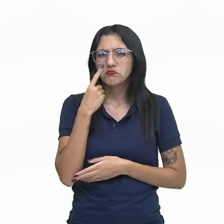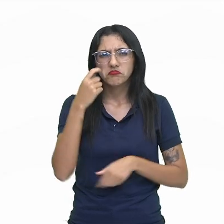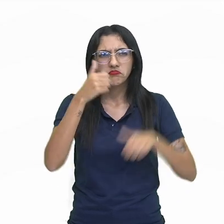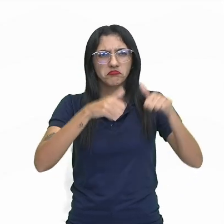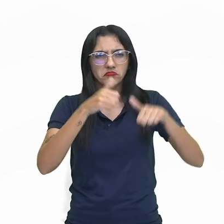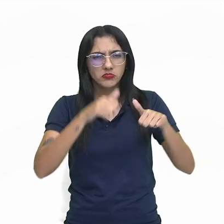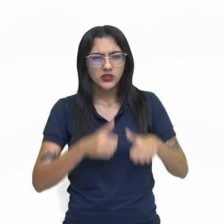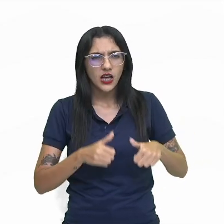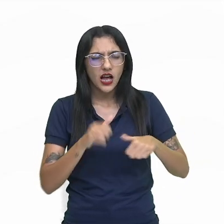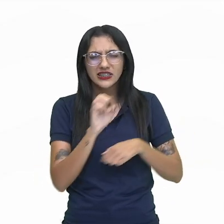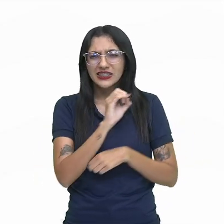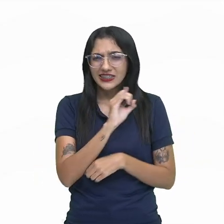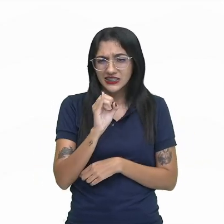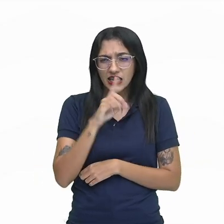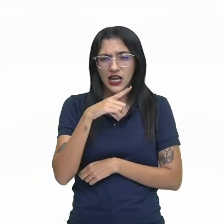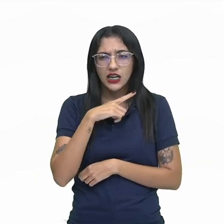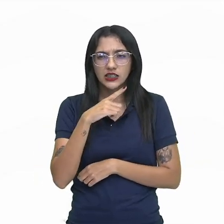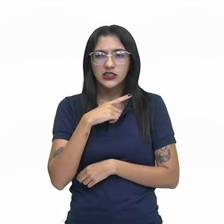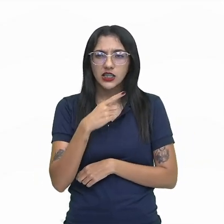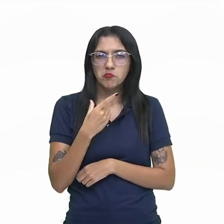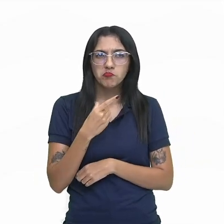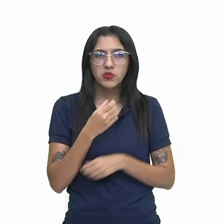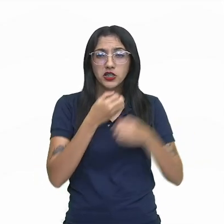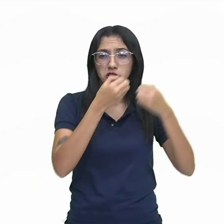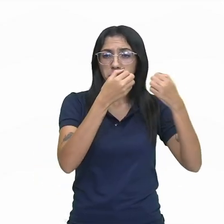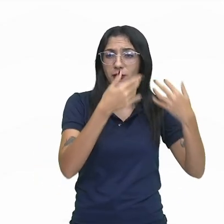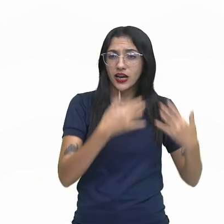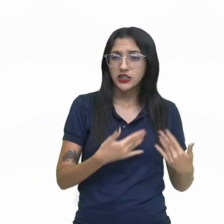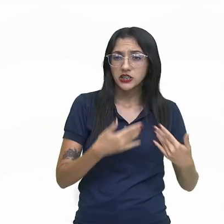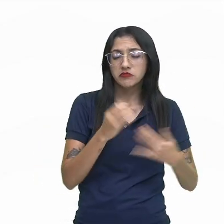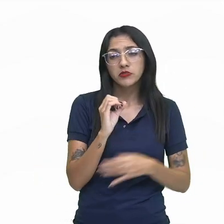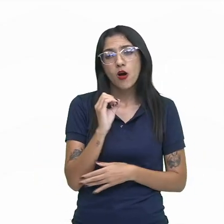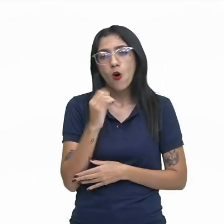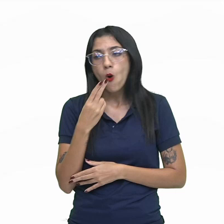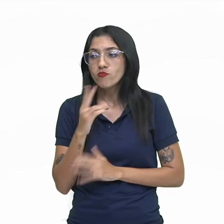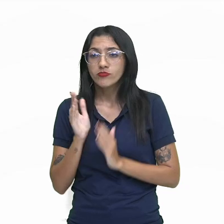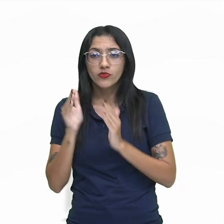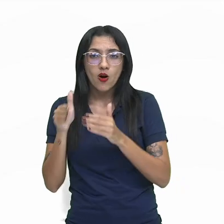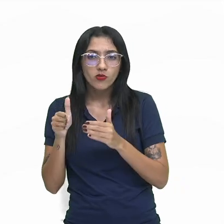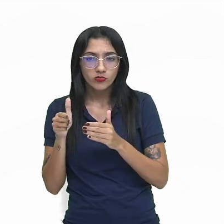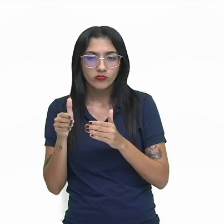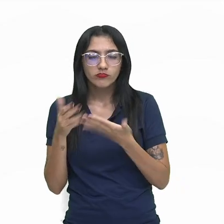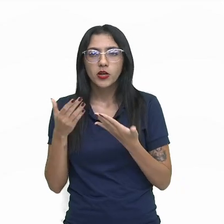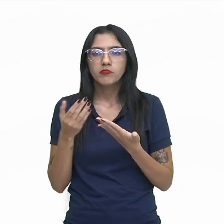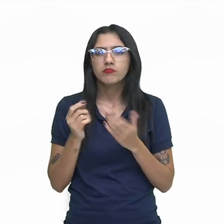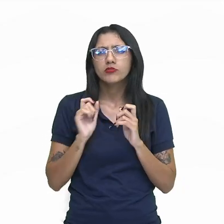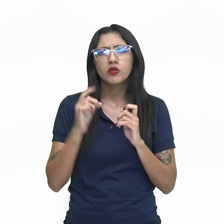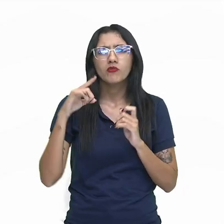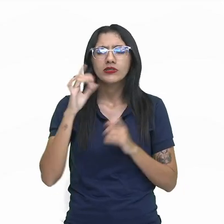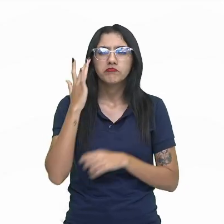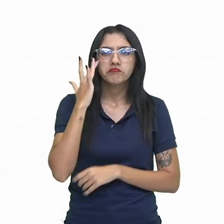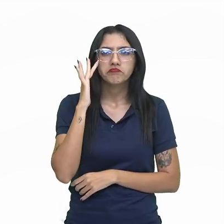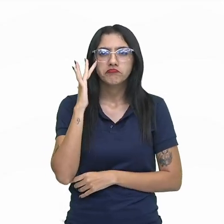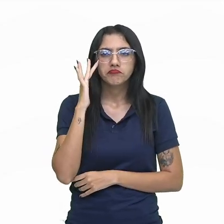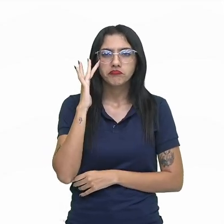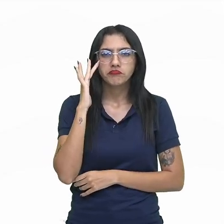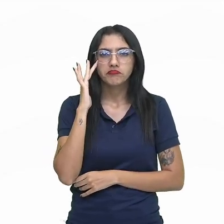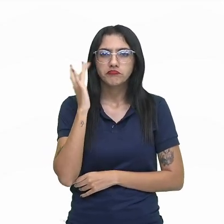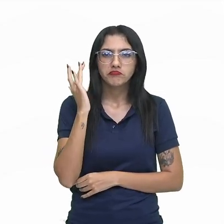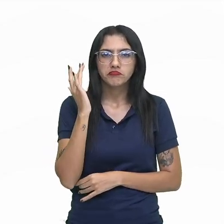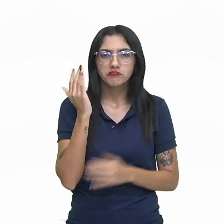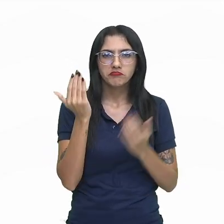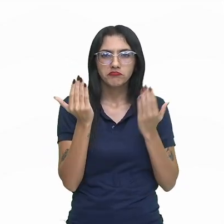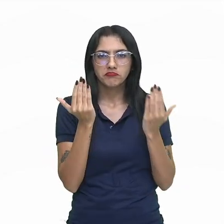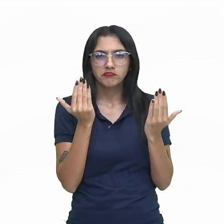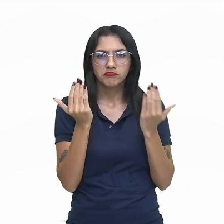subordinada ela é restritiva ou se ela é explicativa. O que é que vocês acham? Já dá para saber, né? Se ela